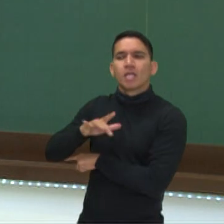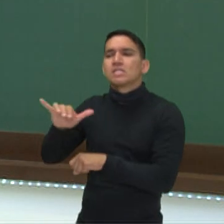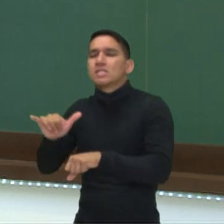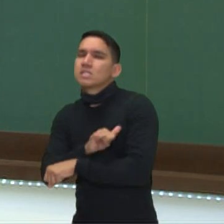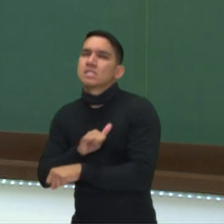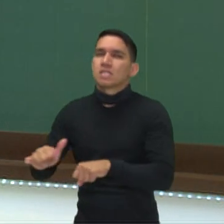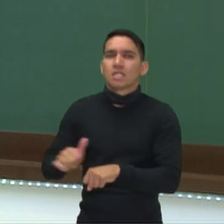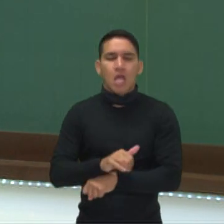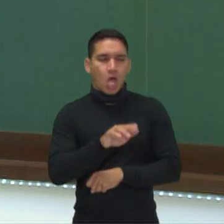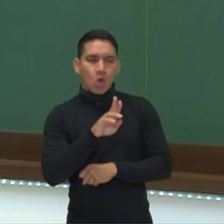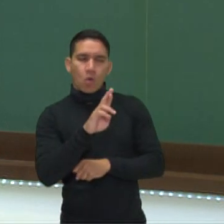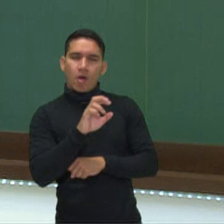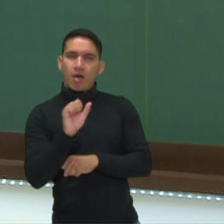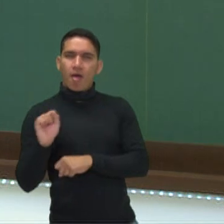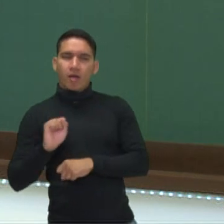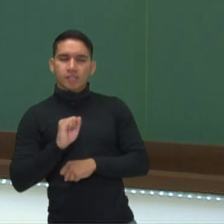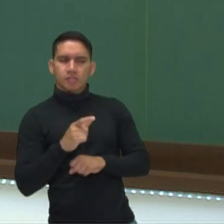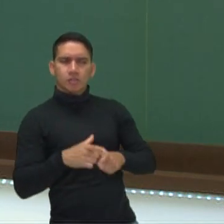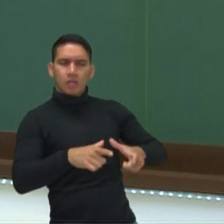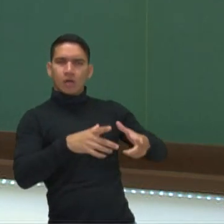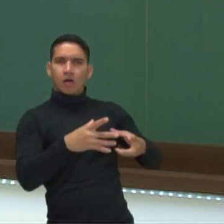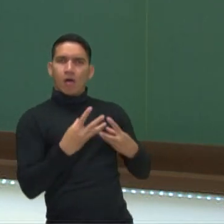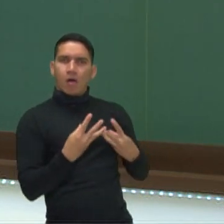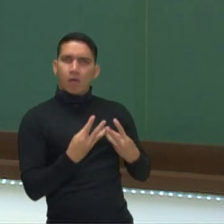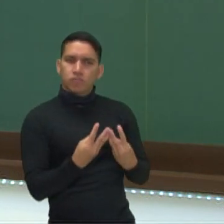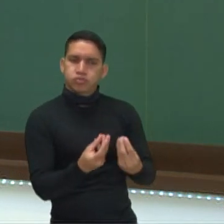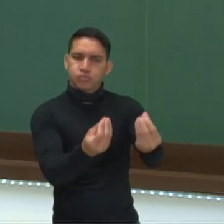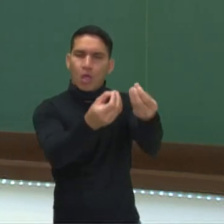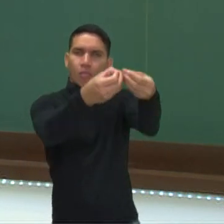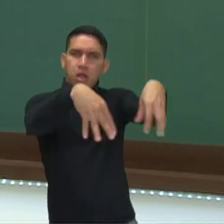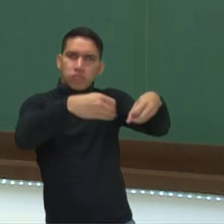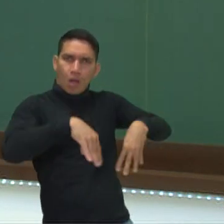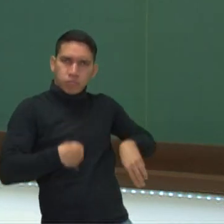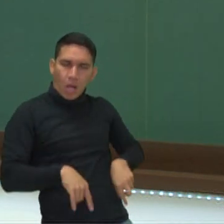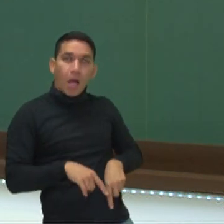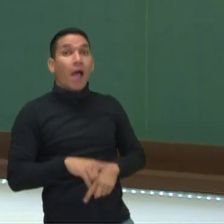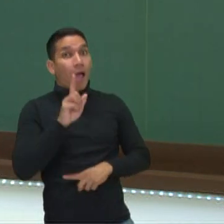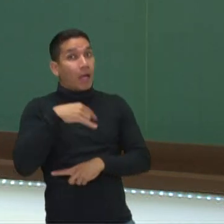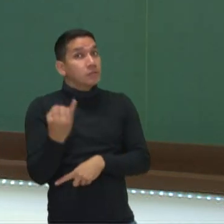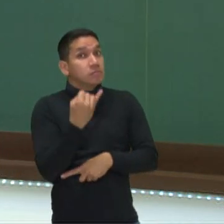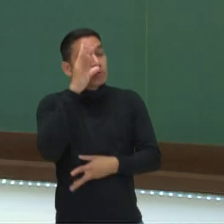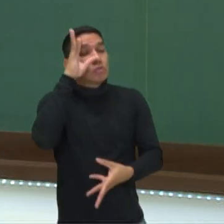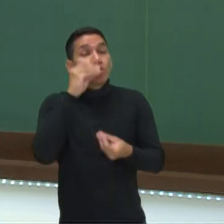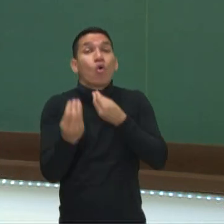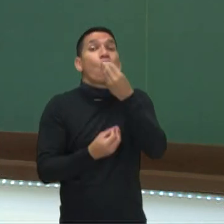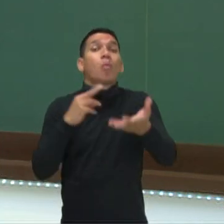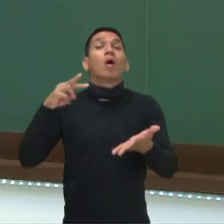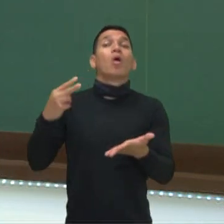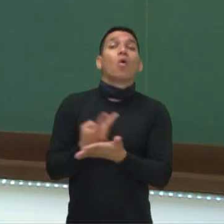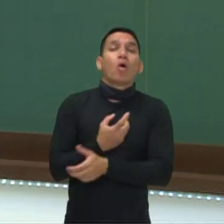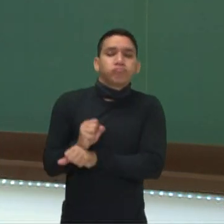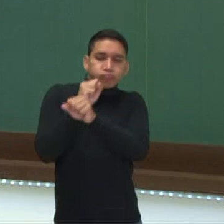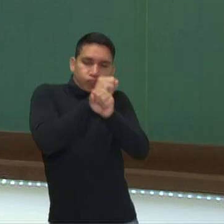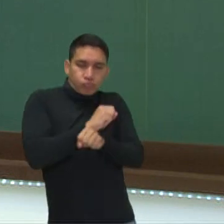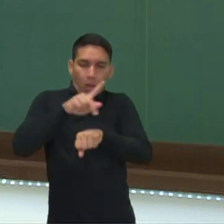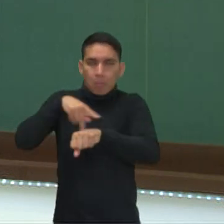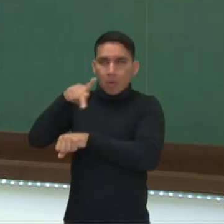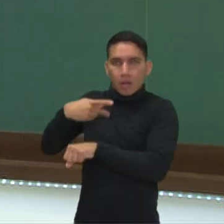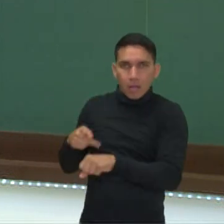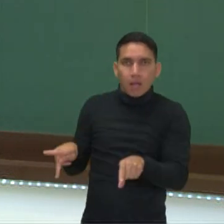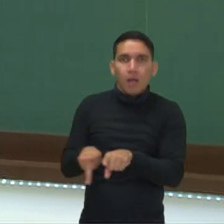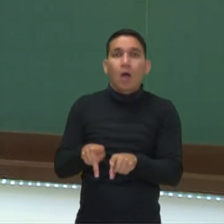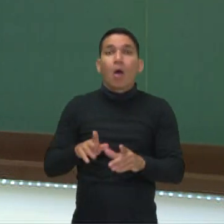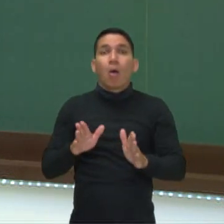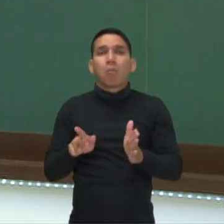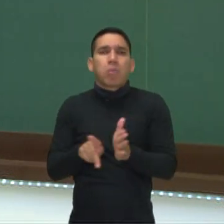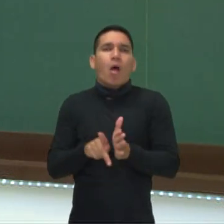montada pela União Soviética na Operação da Terra Arrasada. Importante para você entender os avanços, as defesas dos países durante